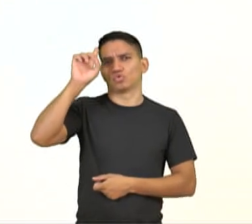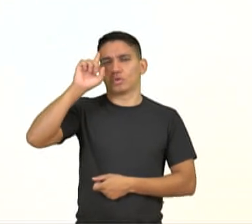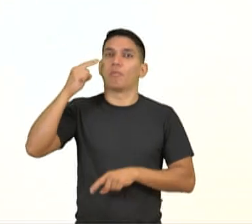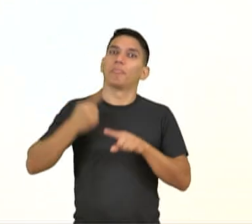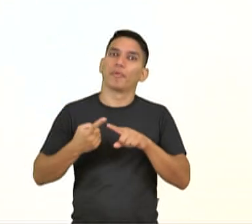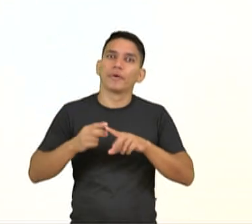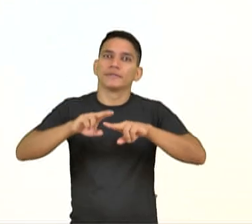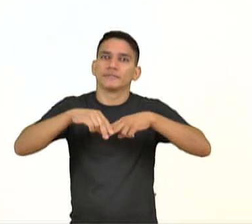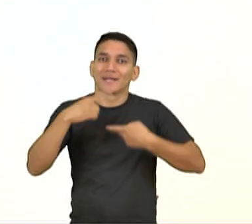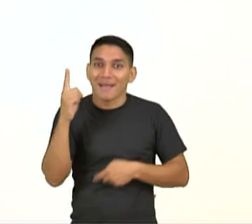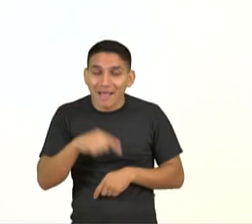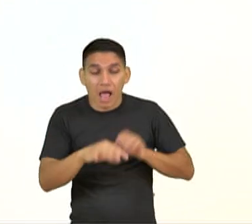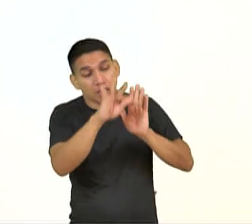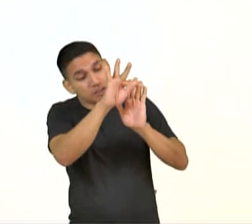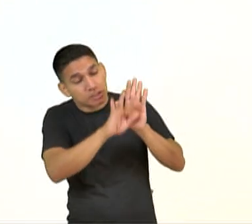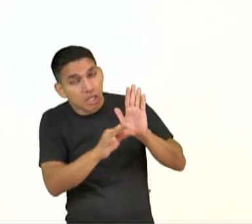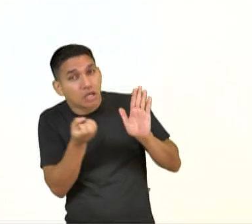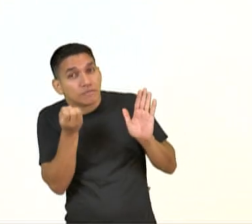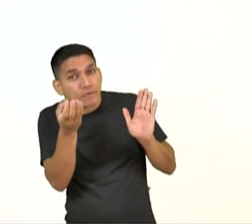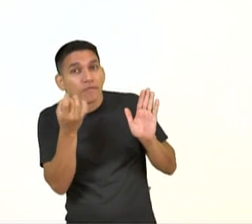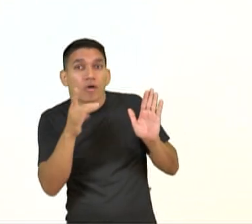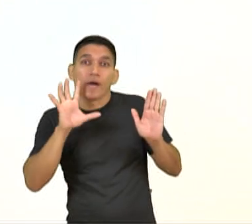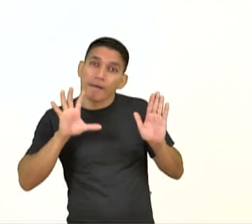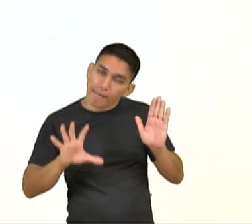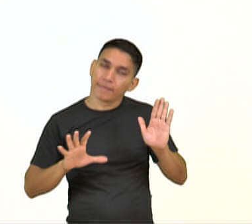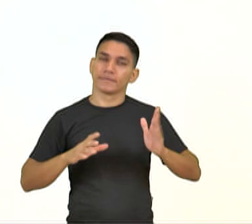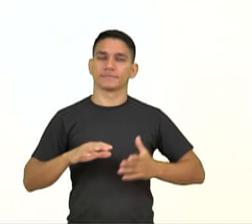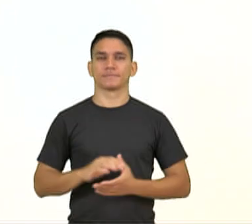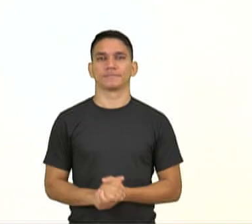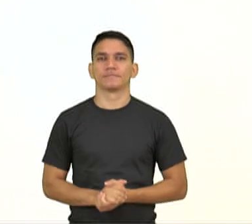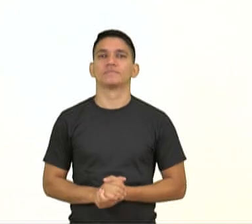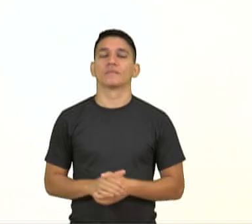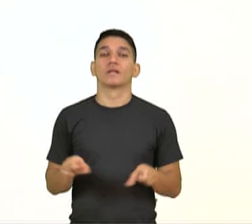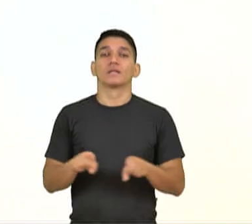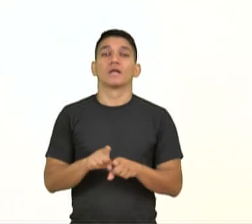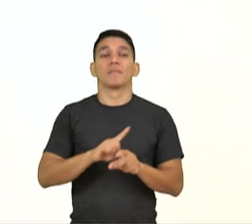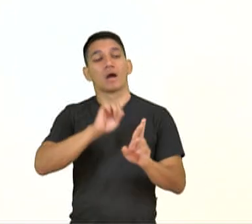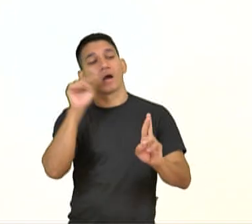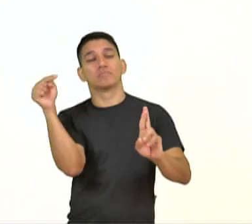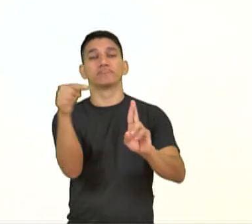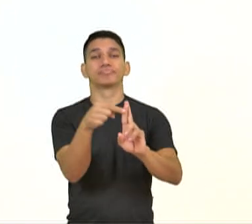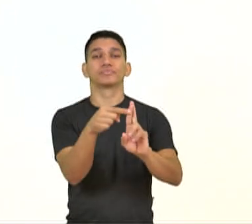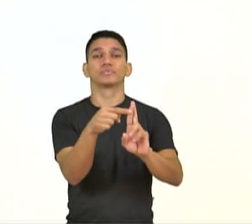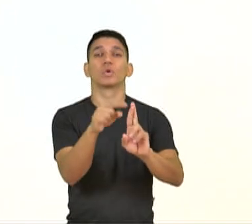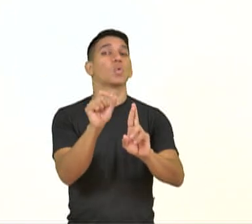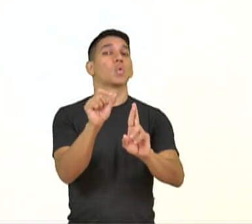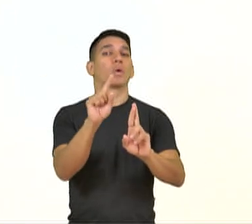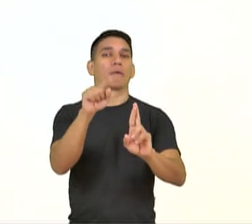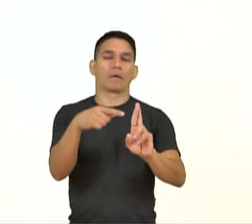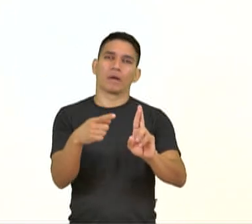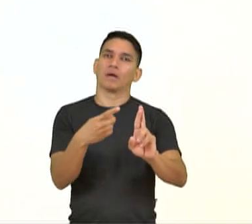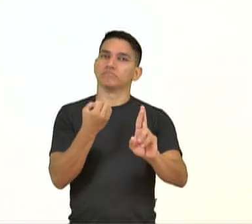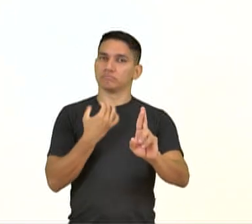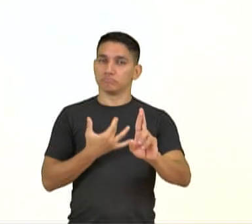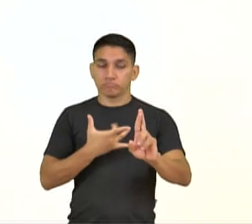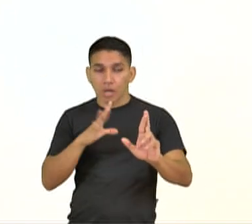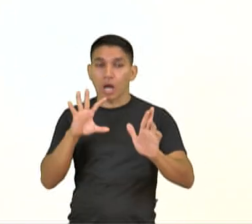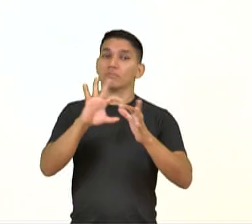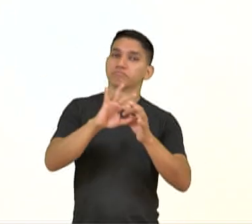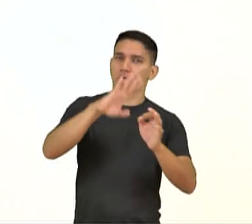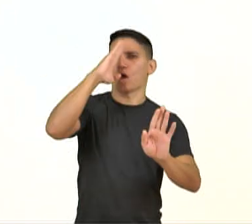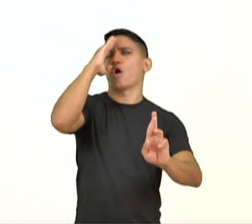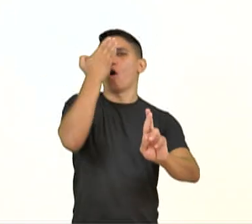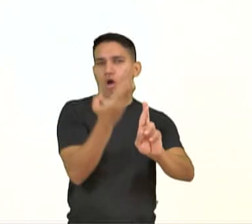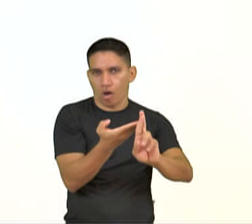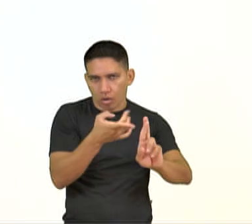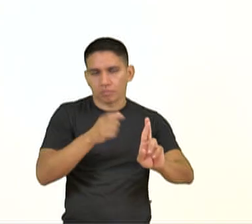da notícia, ele retrata os fatos do cotidiano. A fonte, geralmente confiável, na qual se